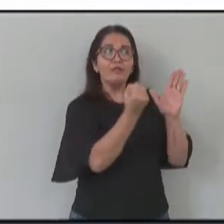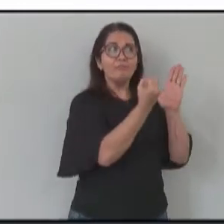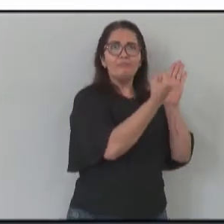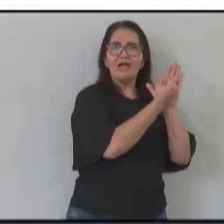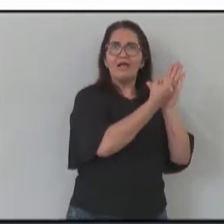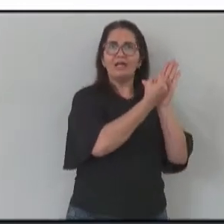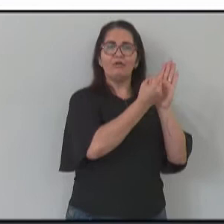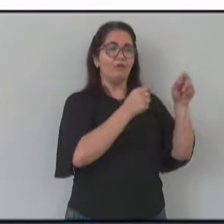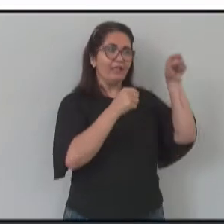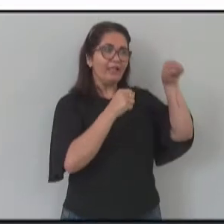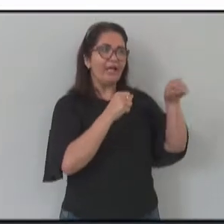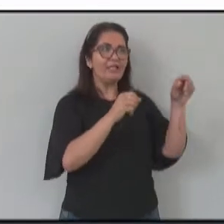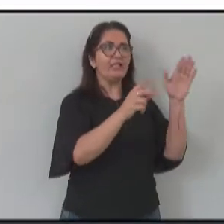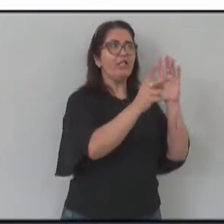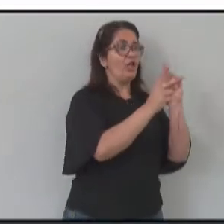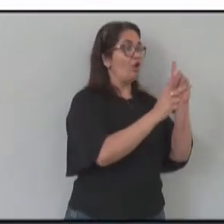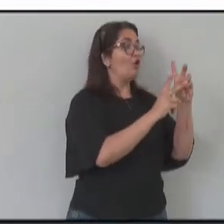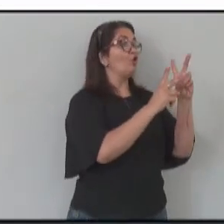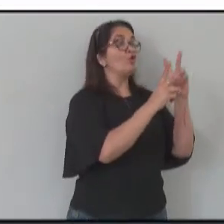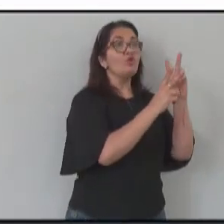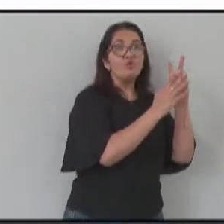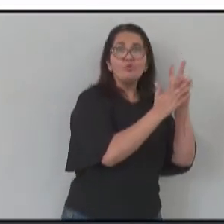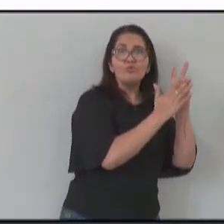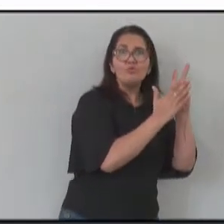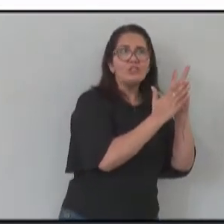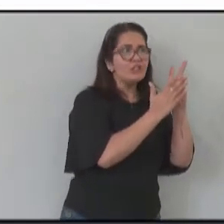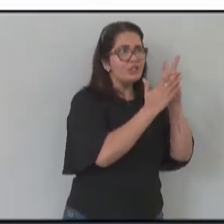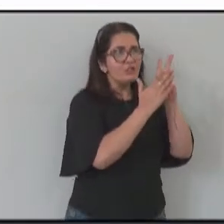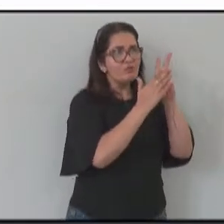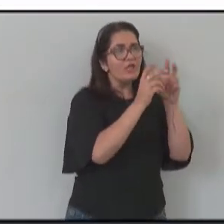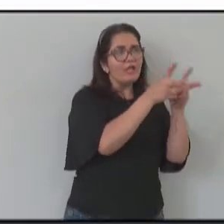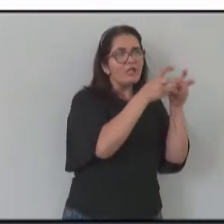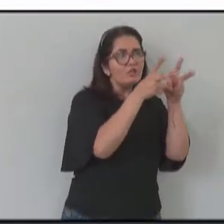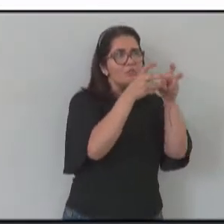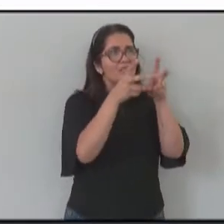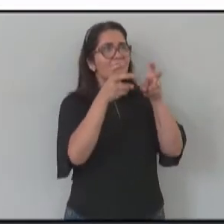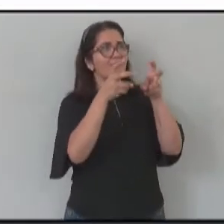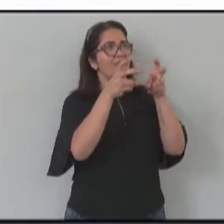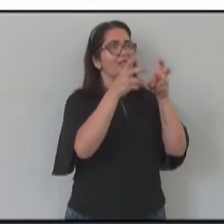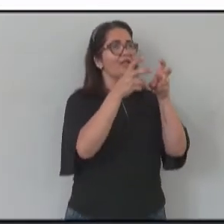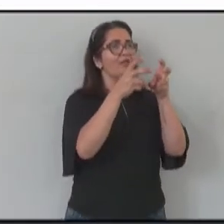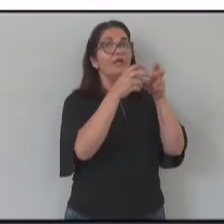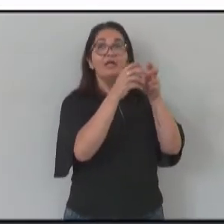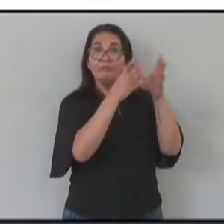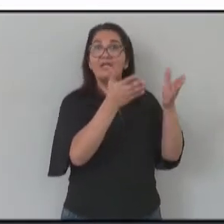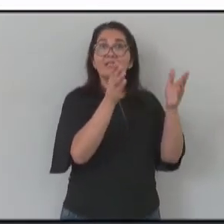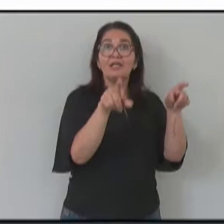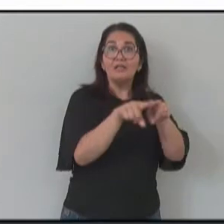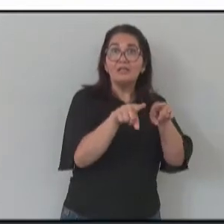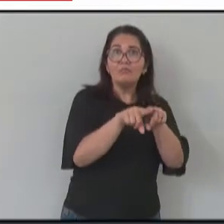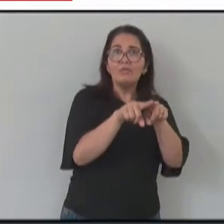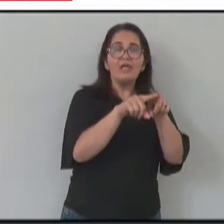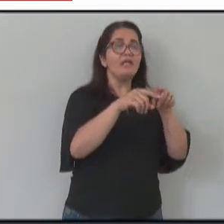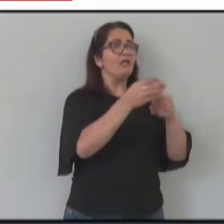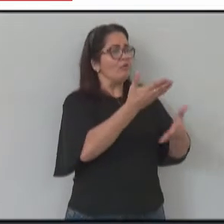longe os índios, mesmo sem entender o que estava acontecendo, eles participam daquele